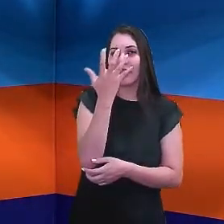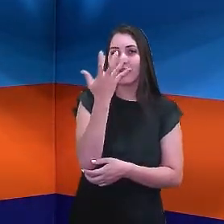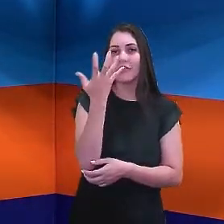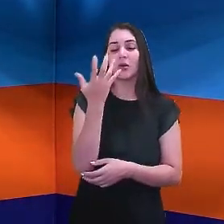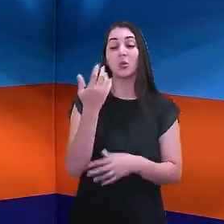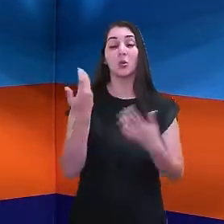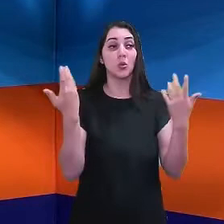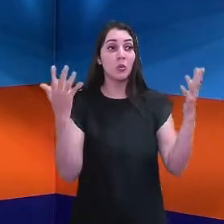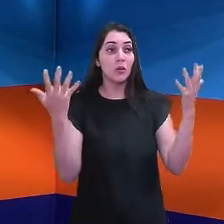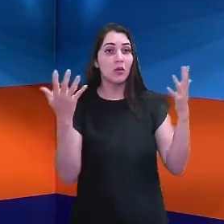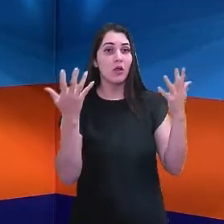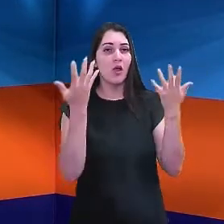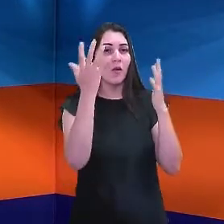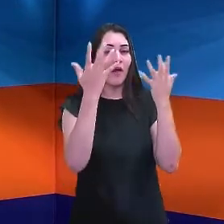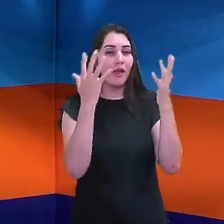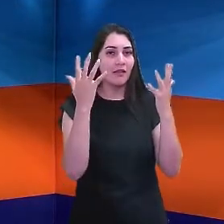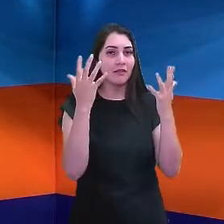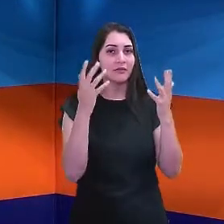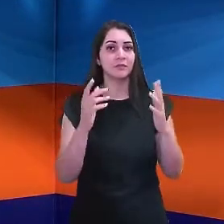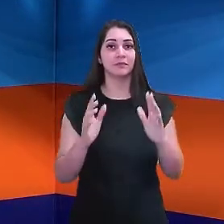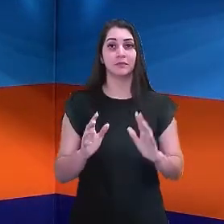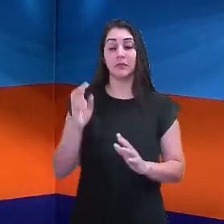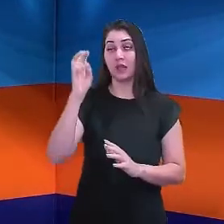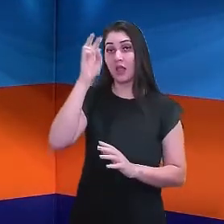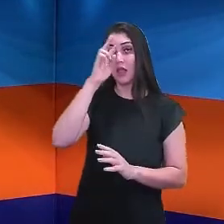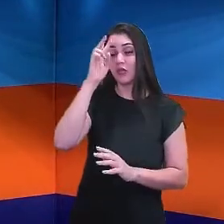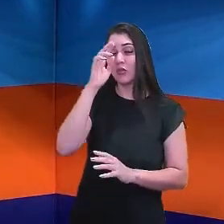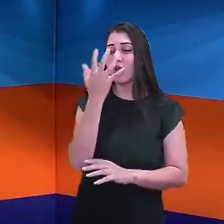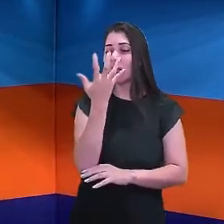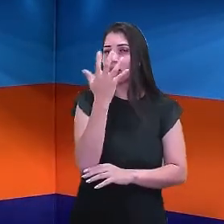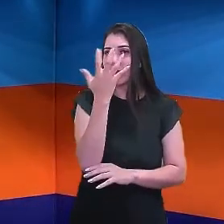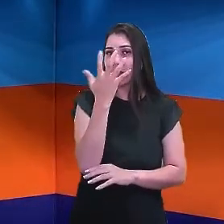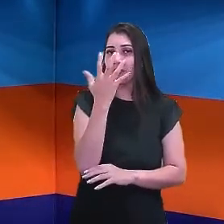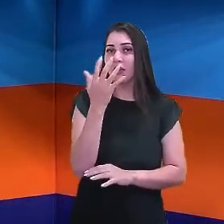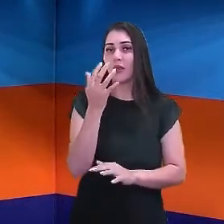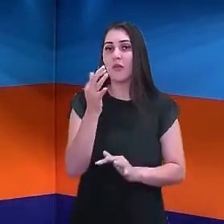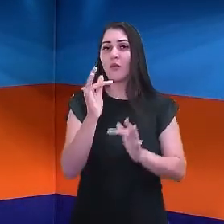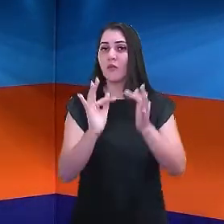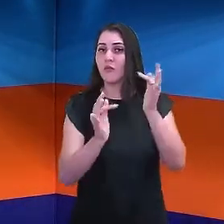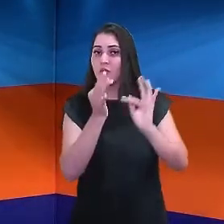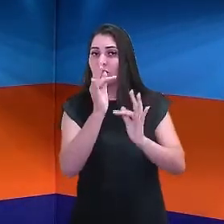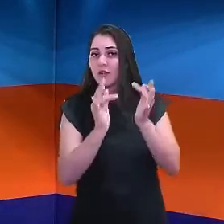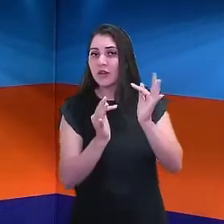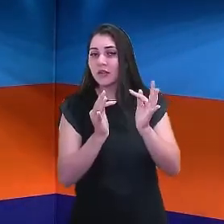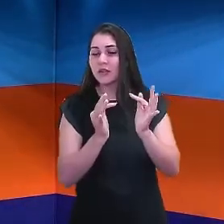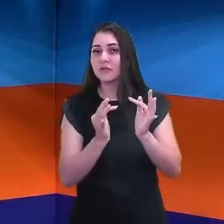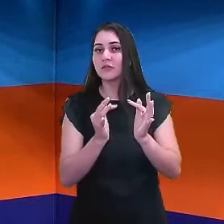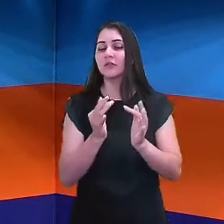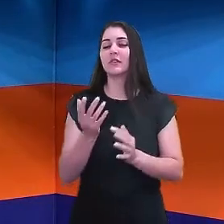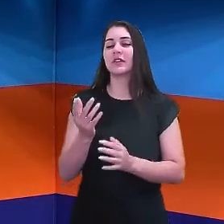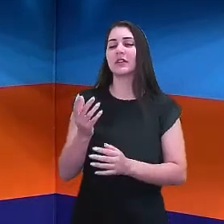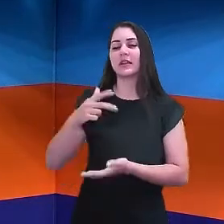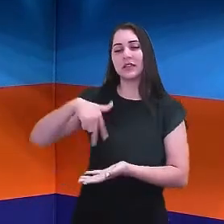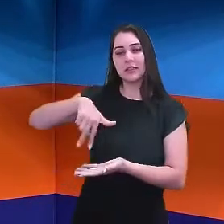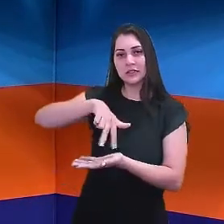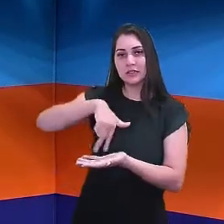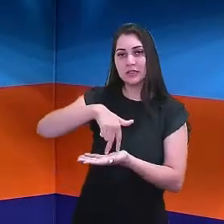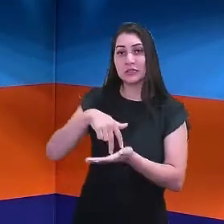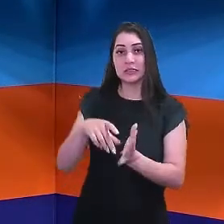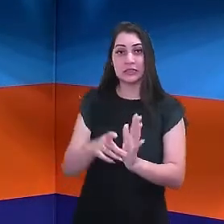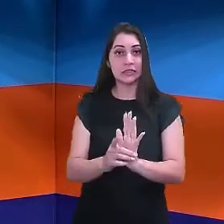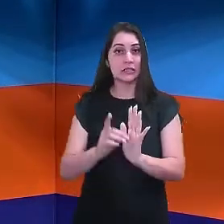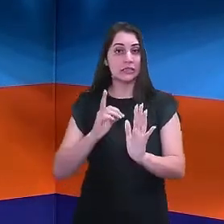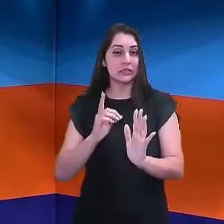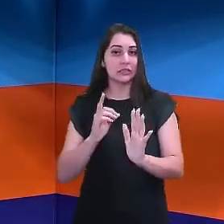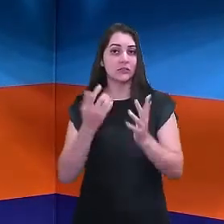Comemoramos o carnaval, a história do carnaval, o frevo, a dança. Mas antes da comemoração, se existe uma